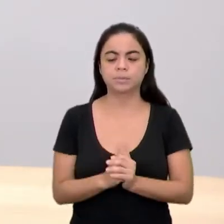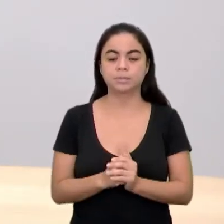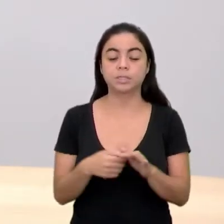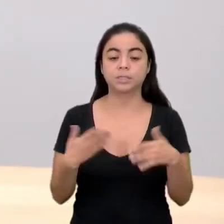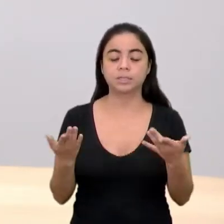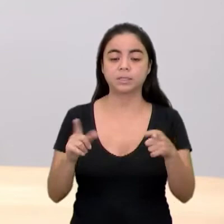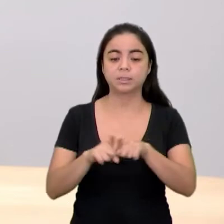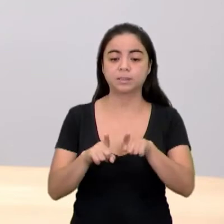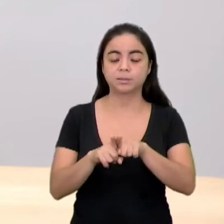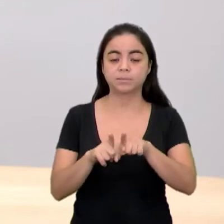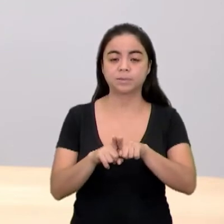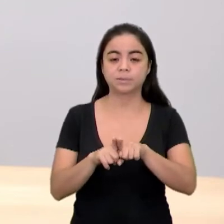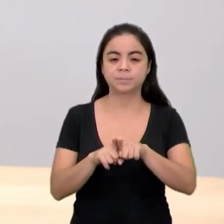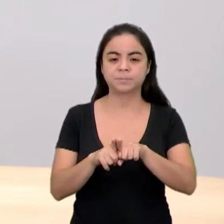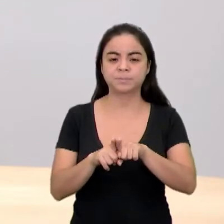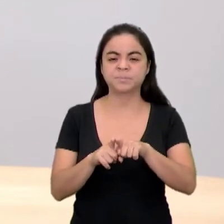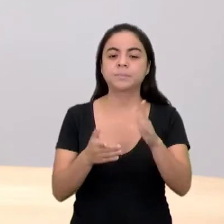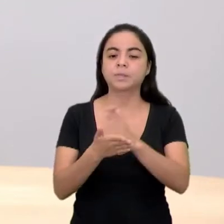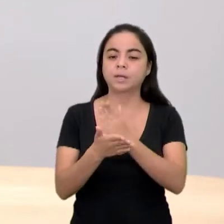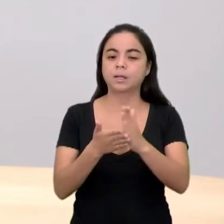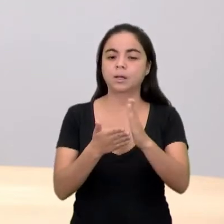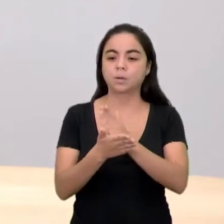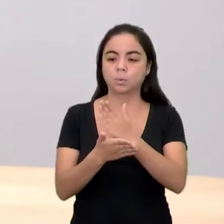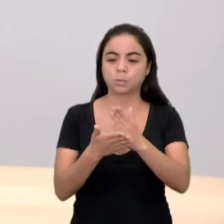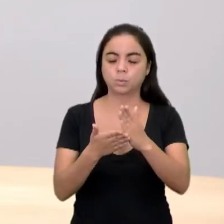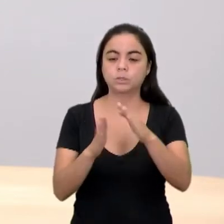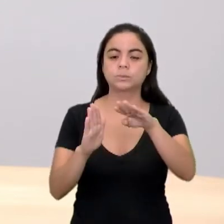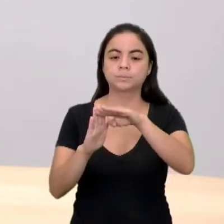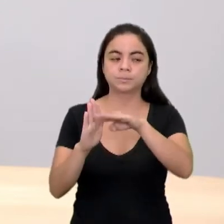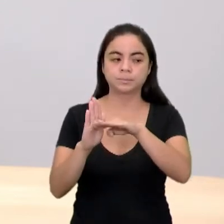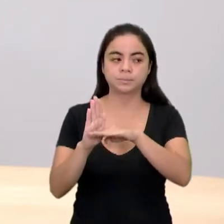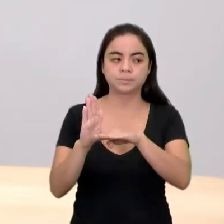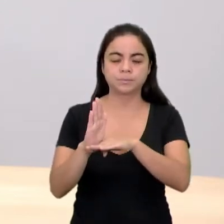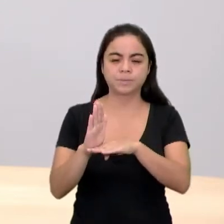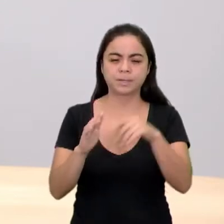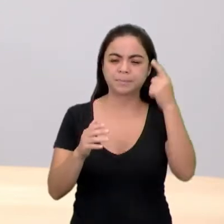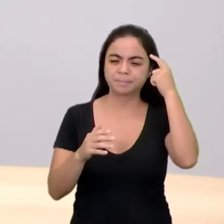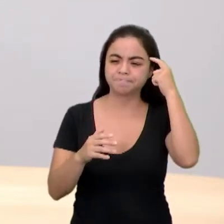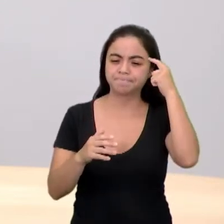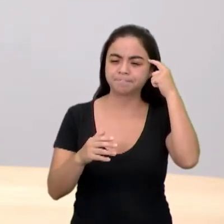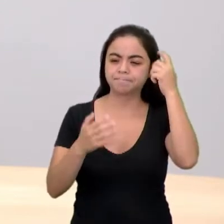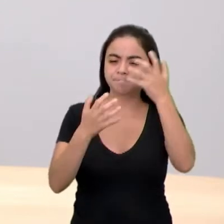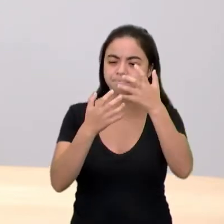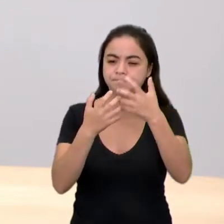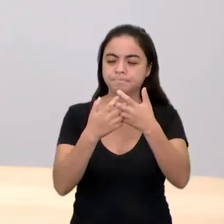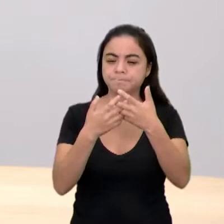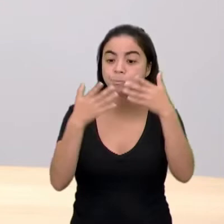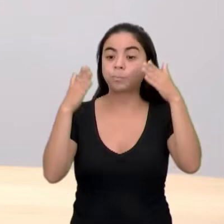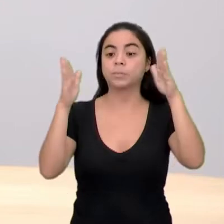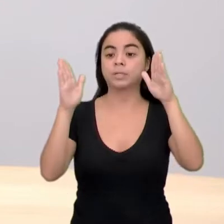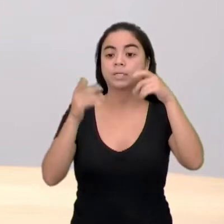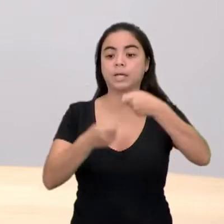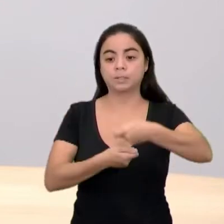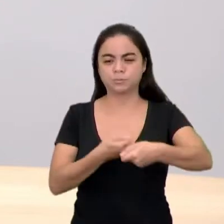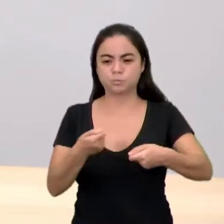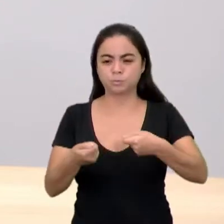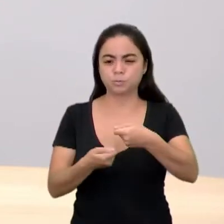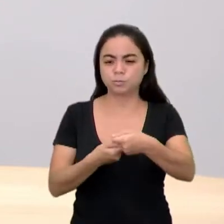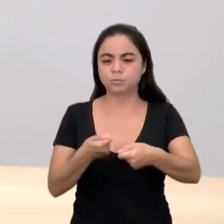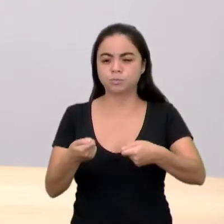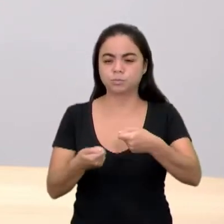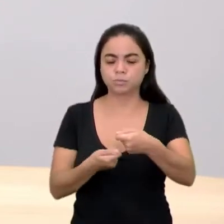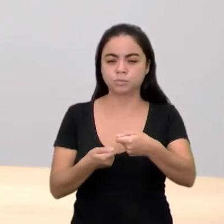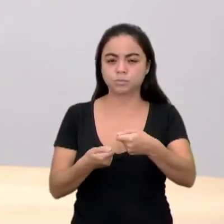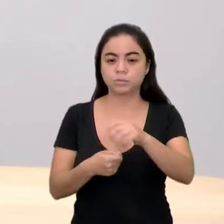aí alguns itens que, para desmistificar essa ideia de que a regulação ela entra